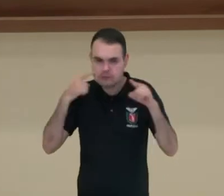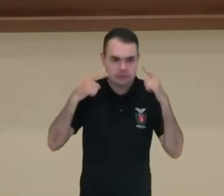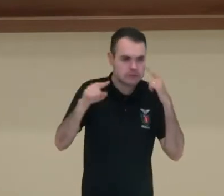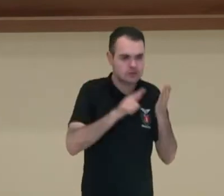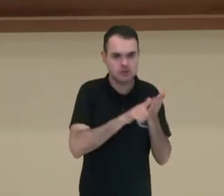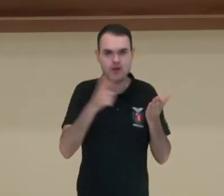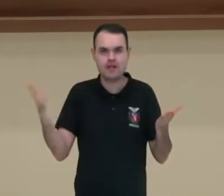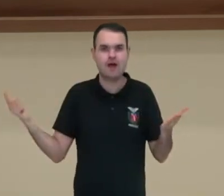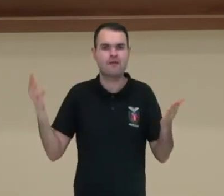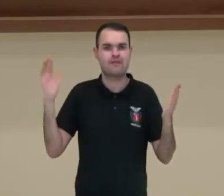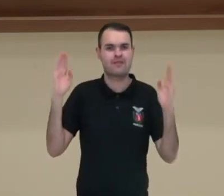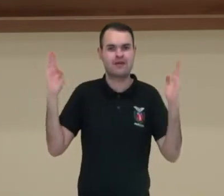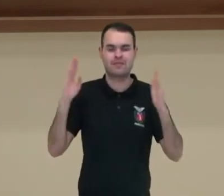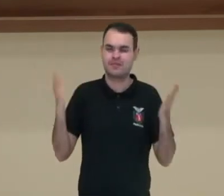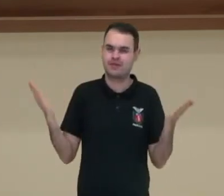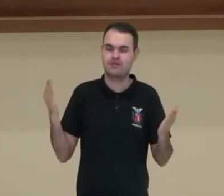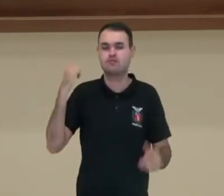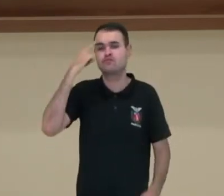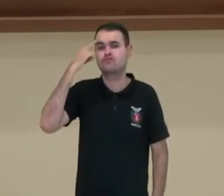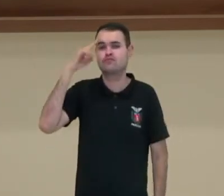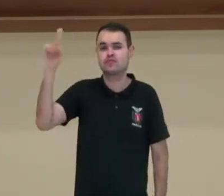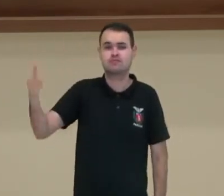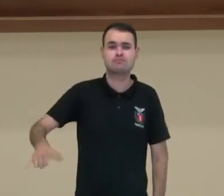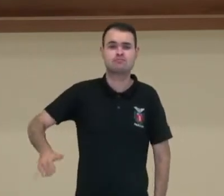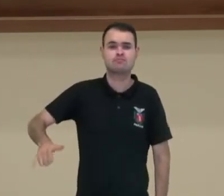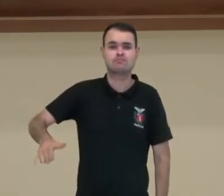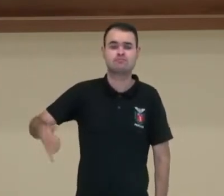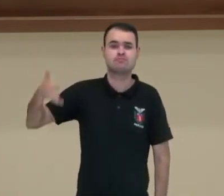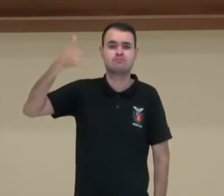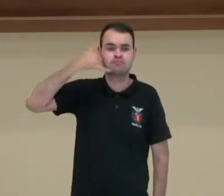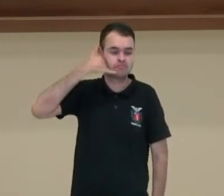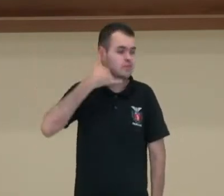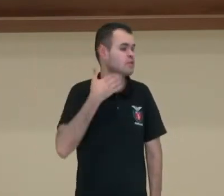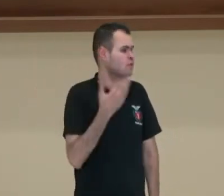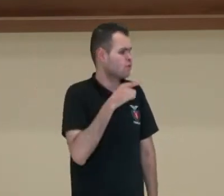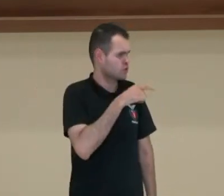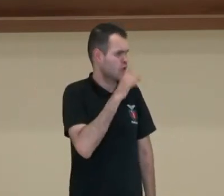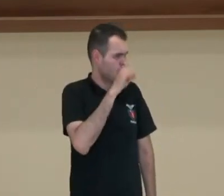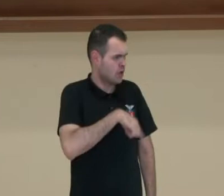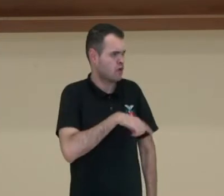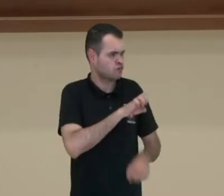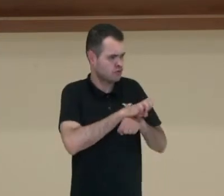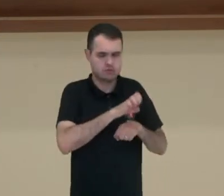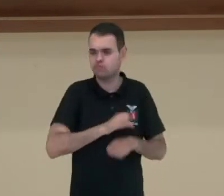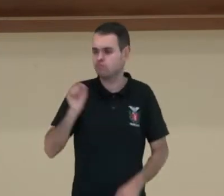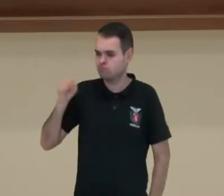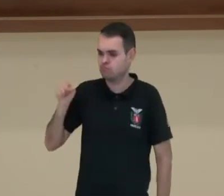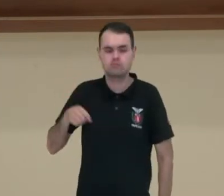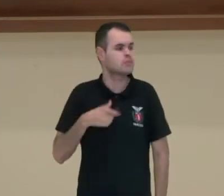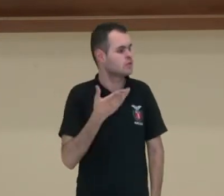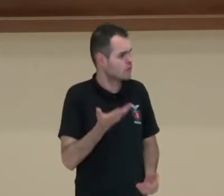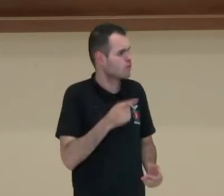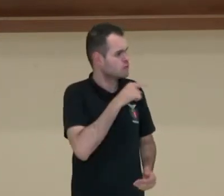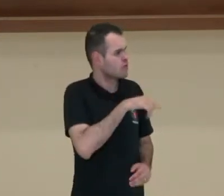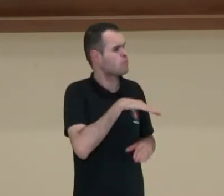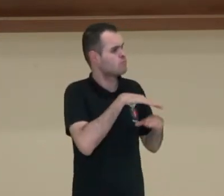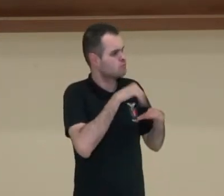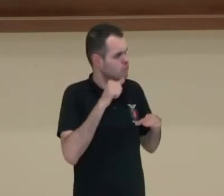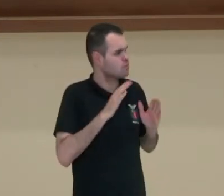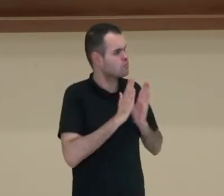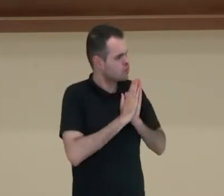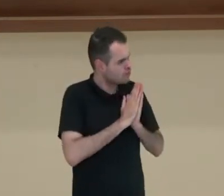jornais na época tal, num belo dia apareceu um telefonema para mim, pois é, o senhor é o estagiário e tal, isso mesmo, então o senhor faz favor de